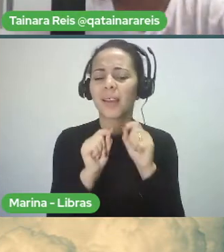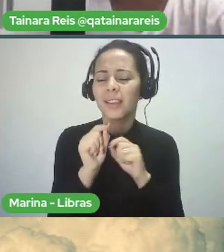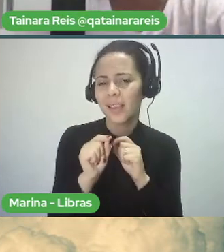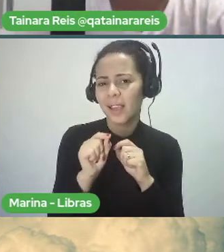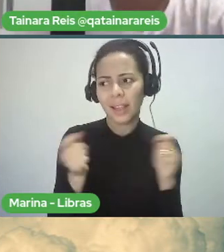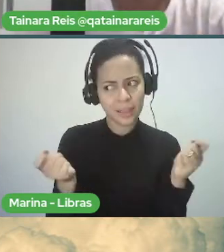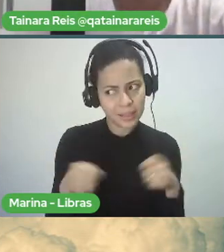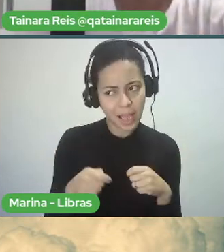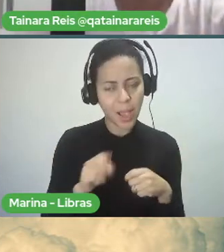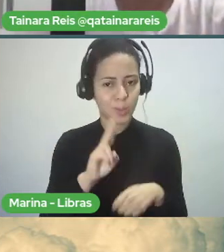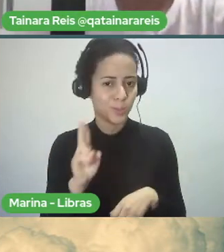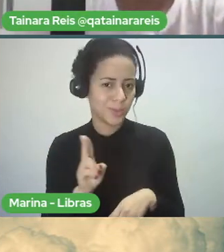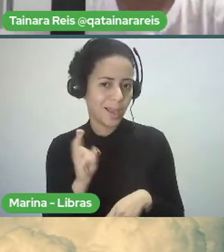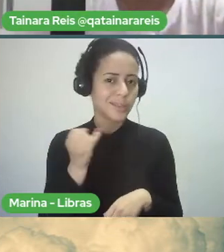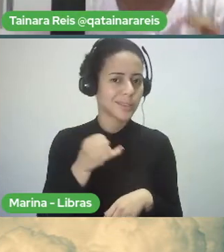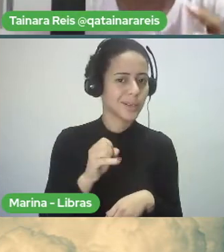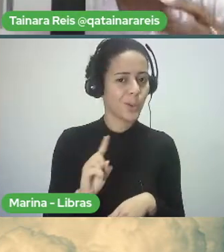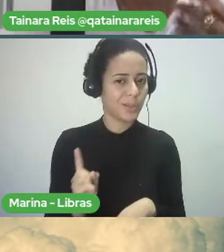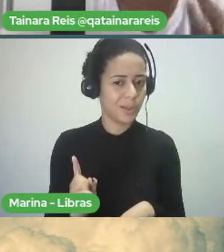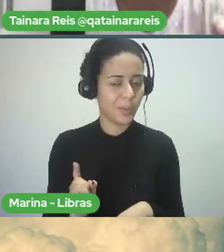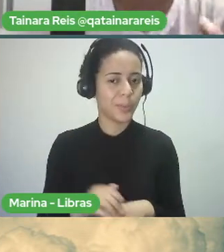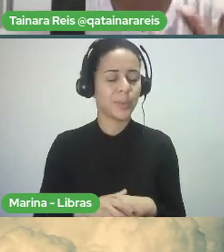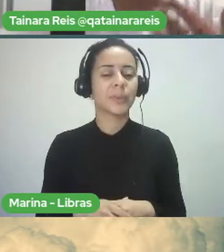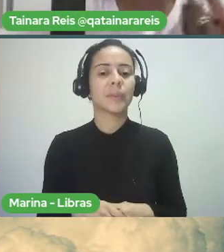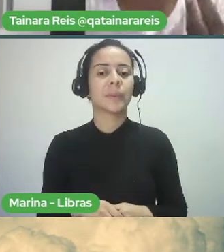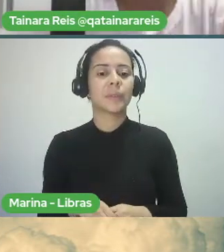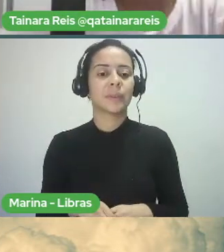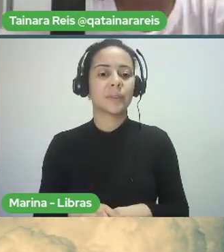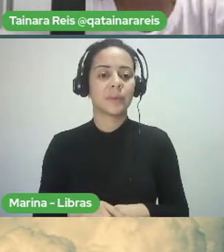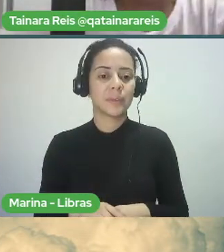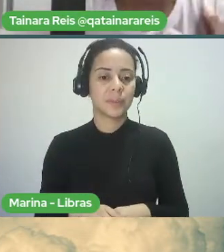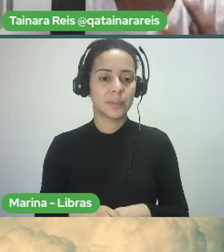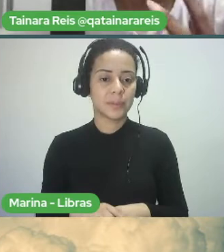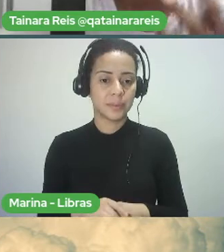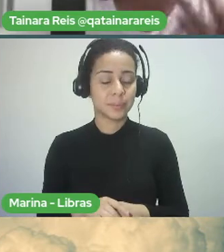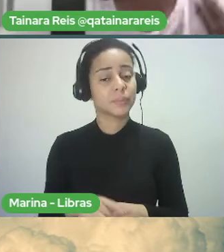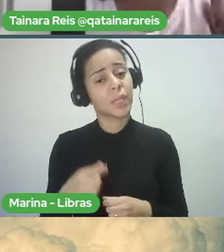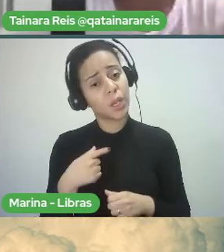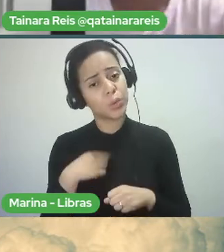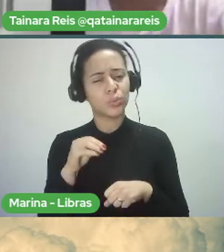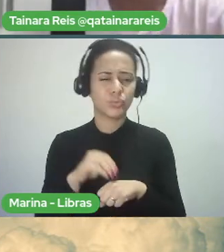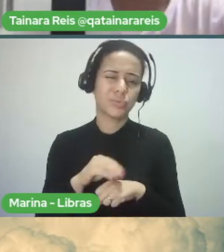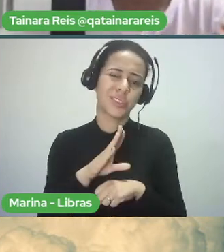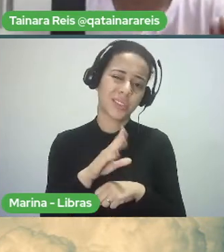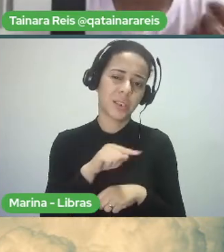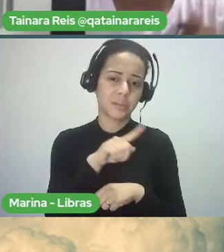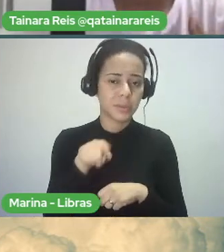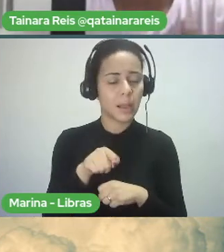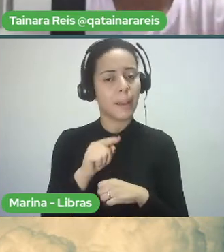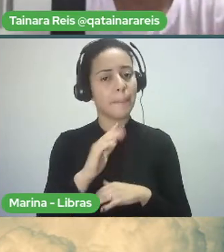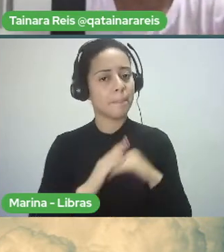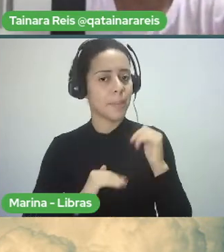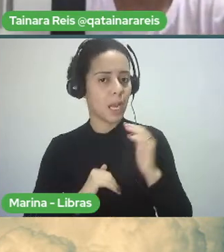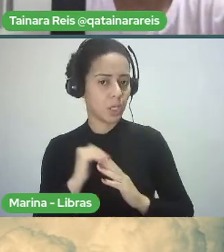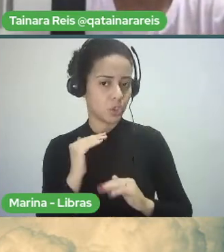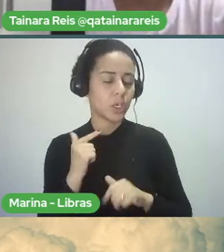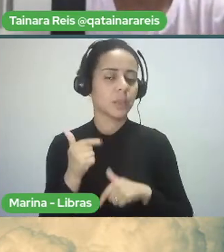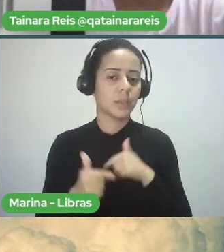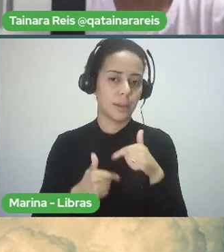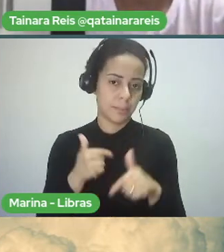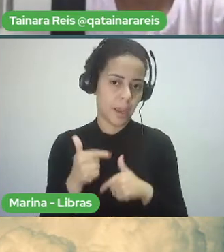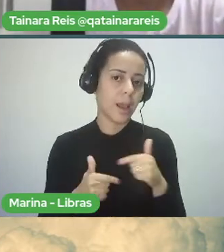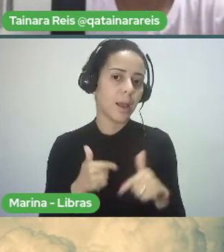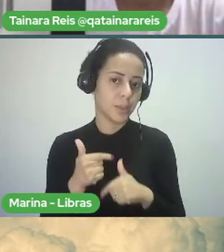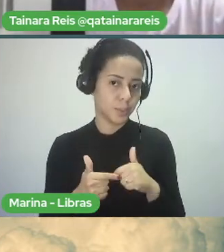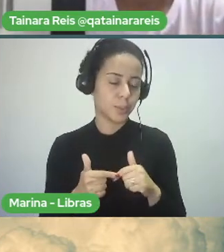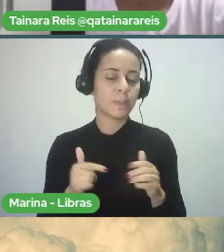nosso contexto, né? Então, o que eu estou trazendo aqui para vocês são sugestões, são algumas práticas que podem agregar para o projeto de